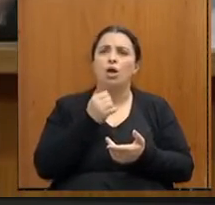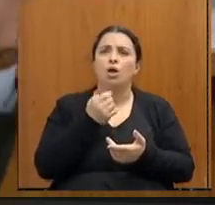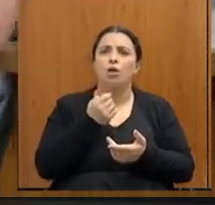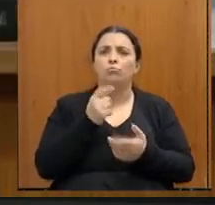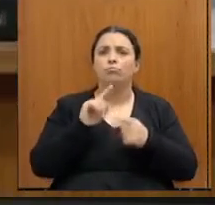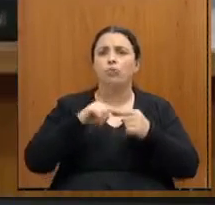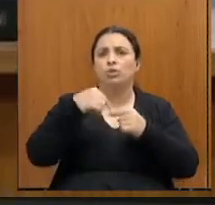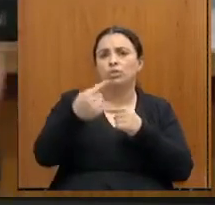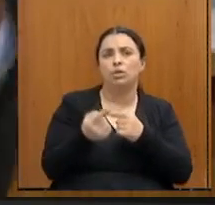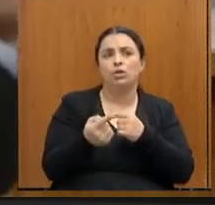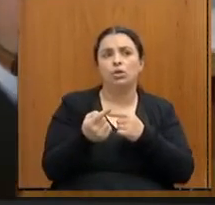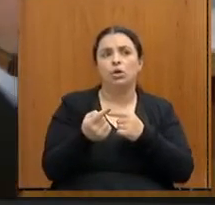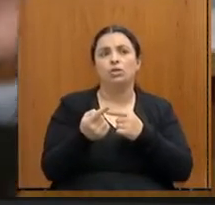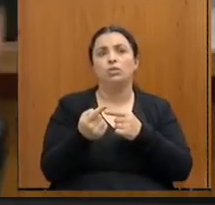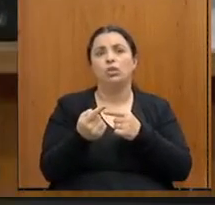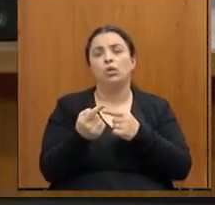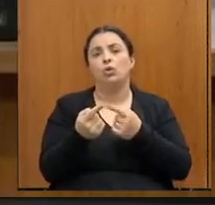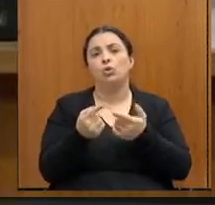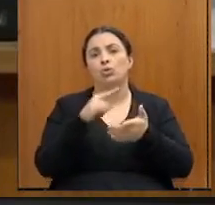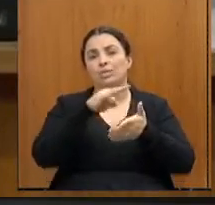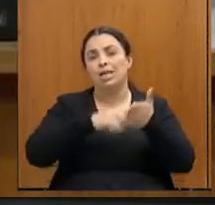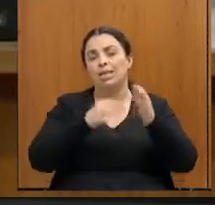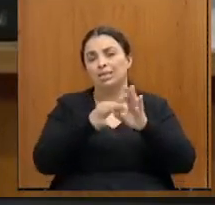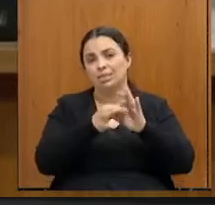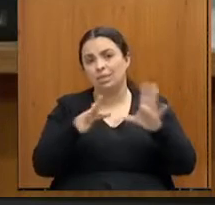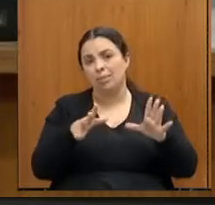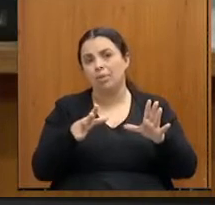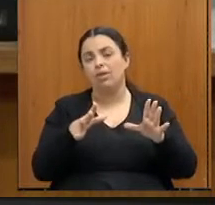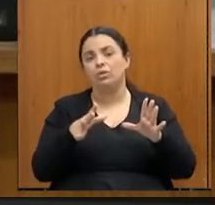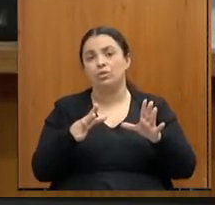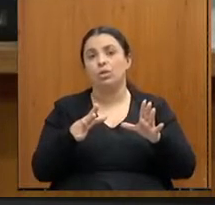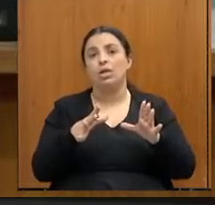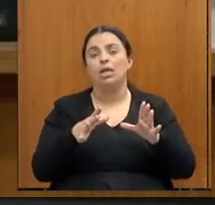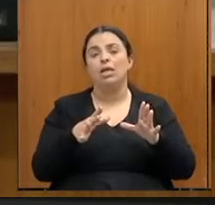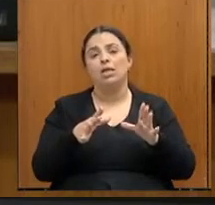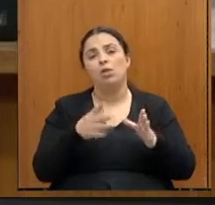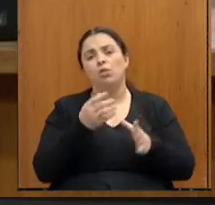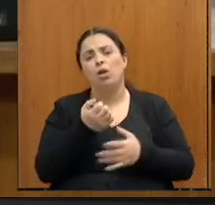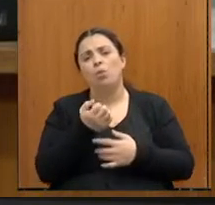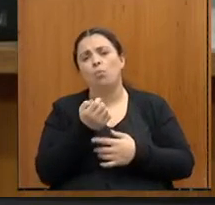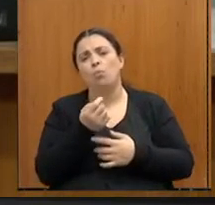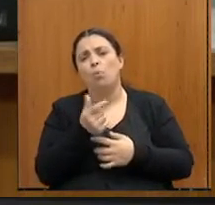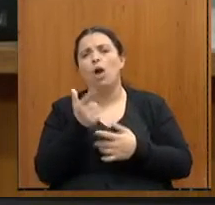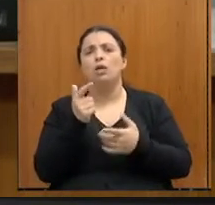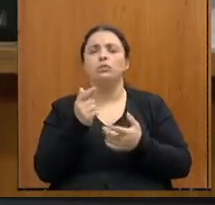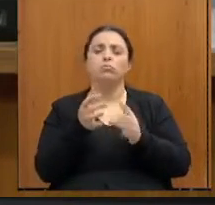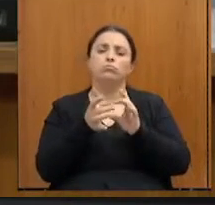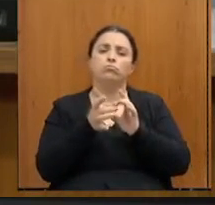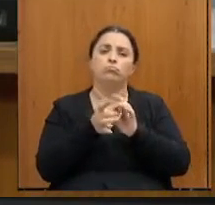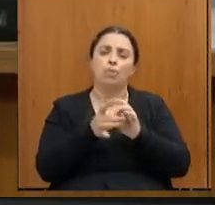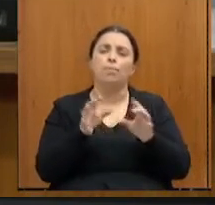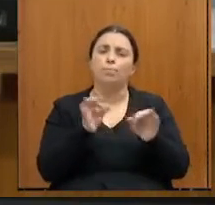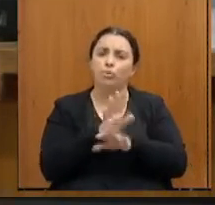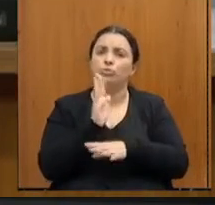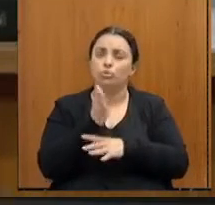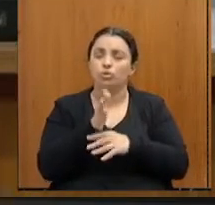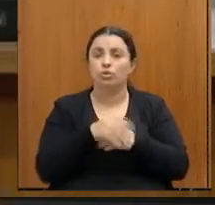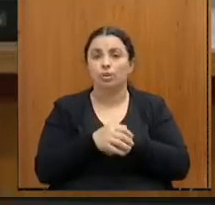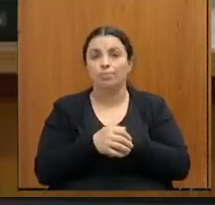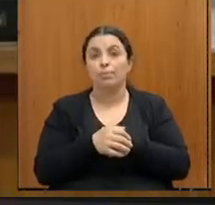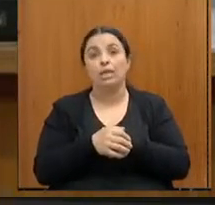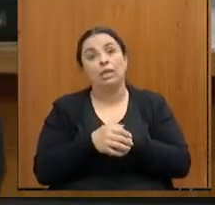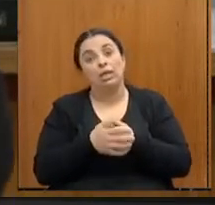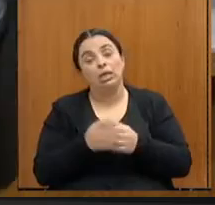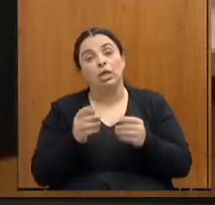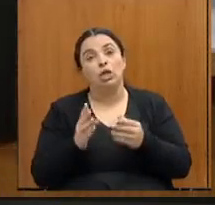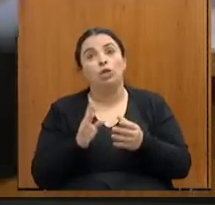um não precisa parar que no grau dois estamos caminhando para o a posteriores é inclusive no